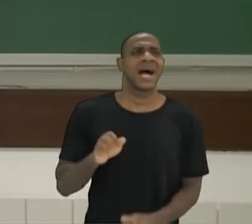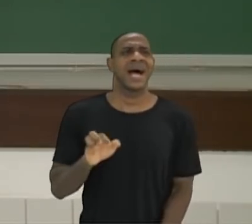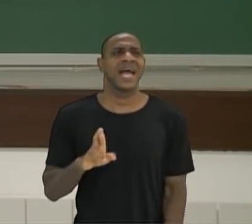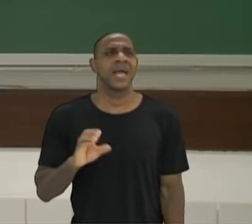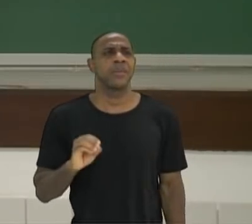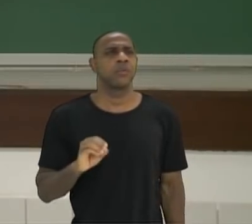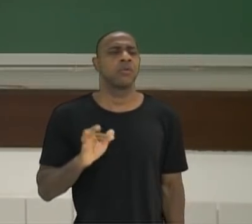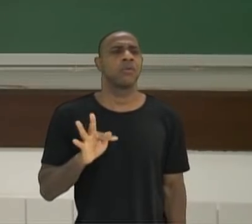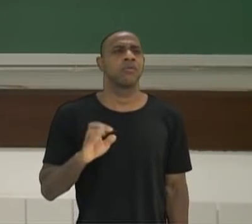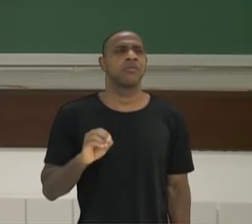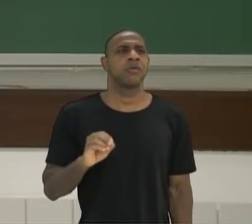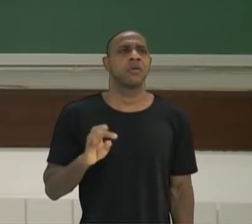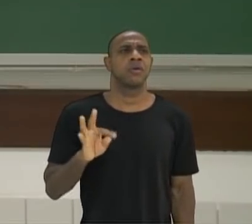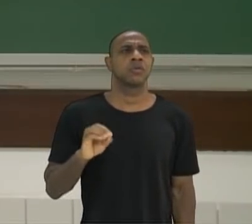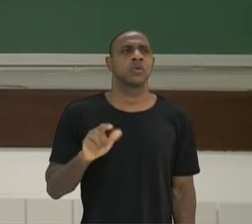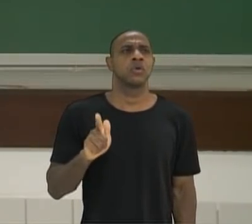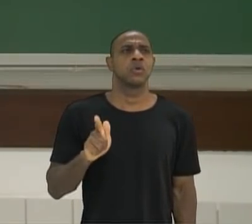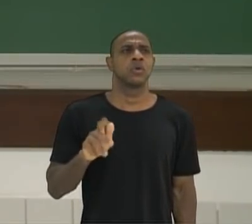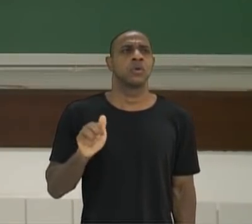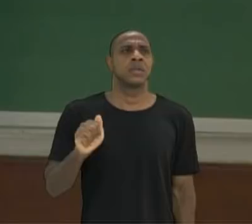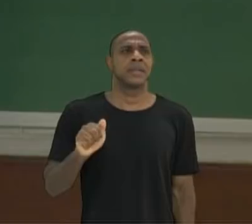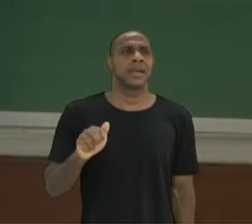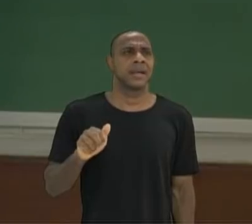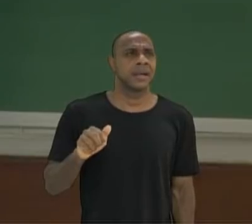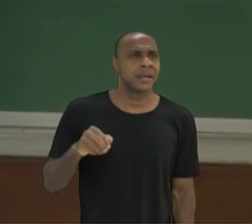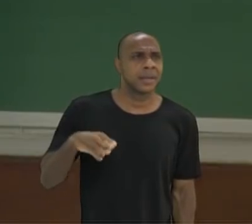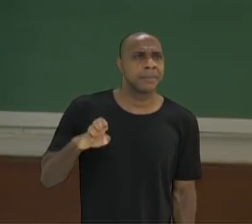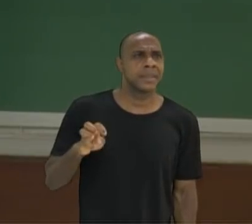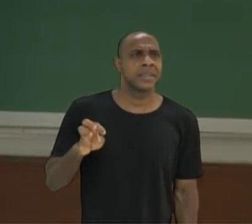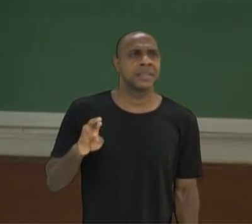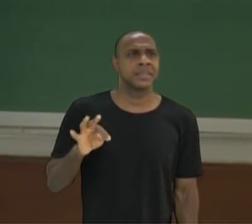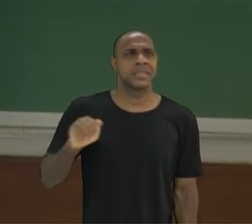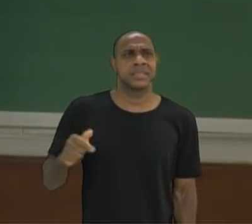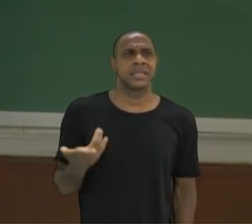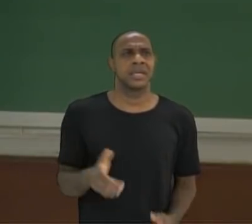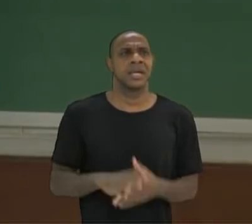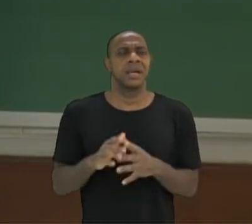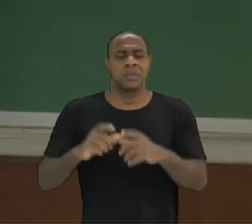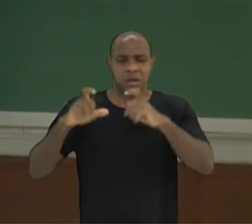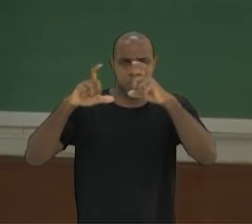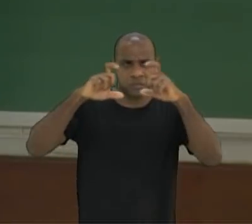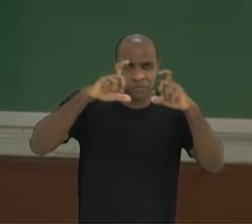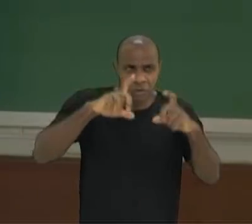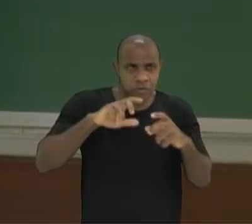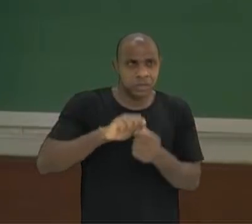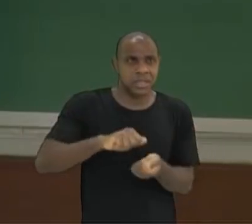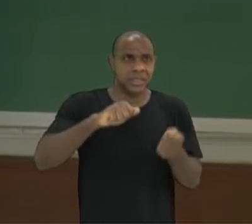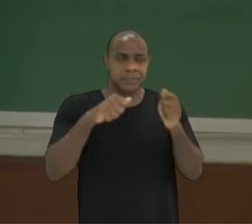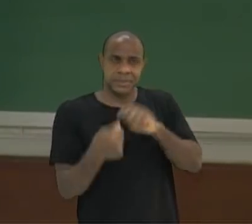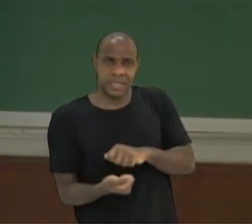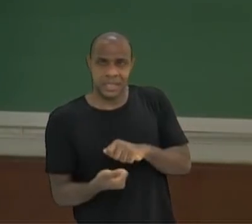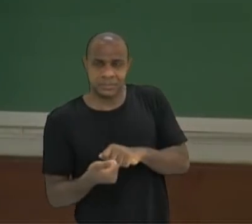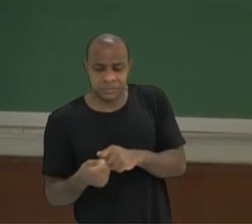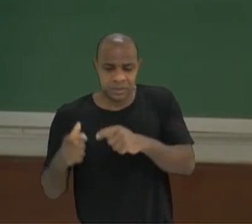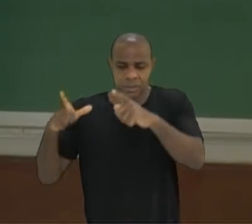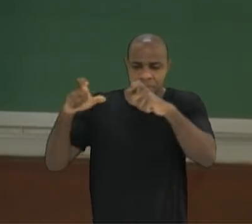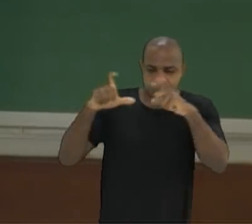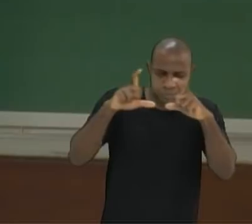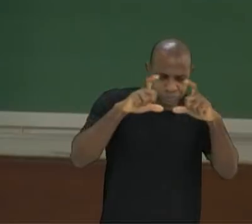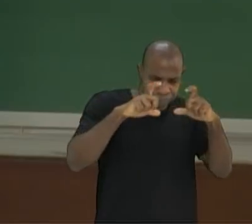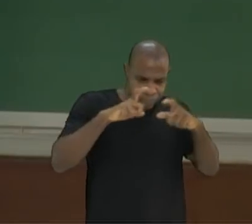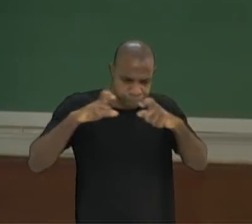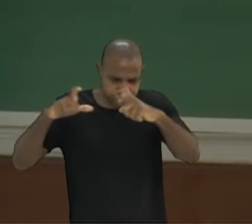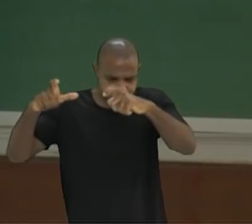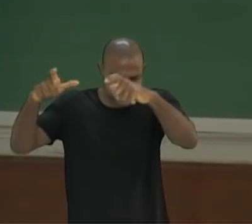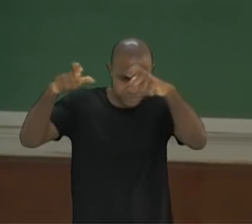que seria então uma máquina fotográfica adaptada no assoalho de um avião que registra imagens da